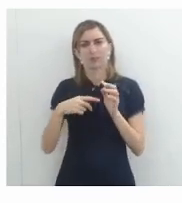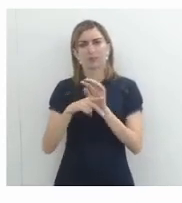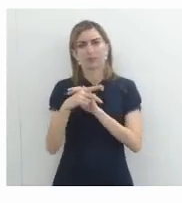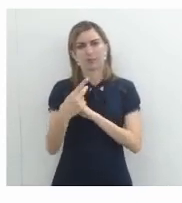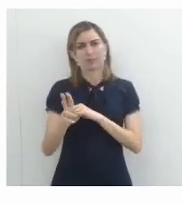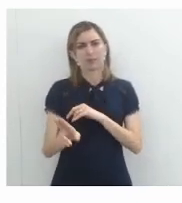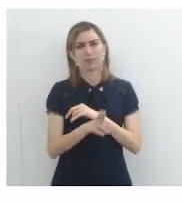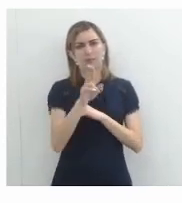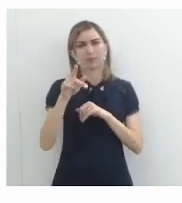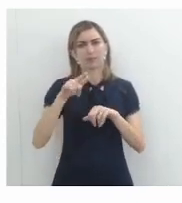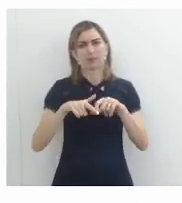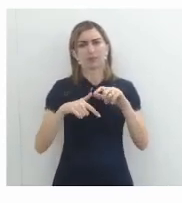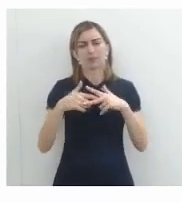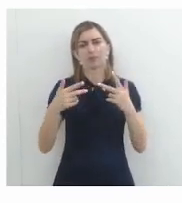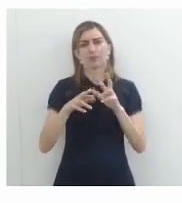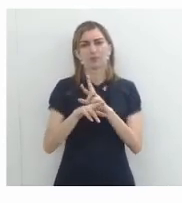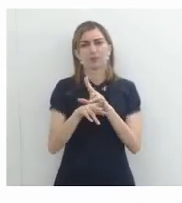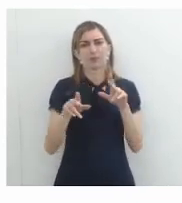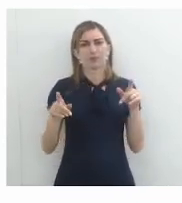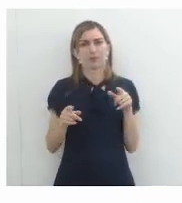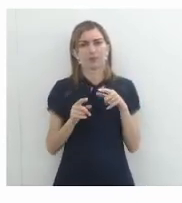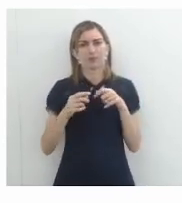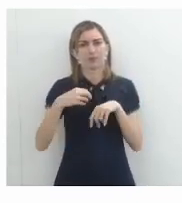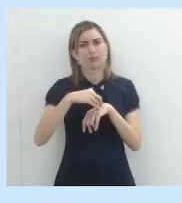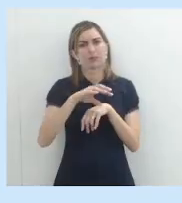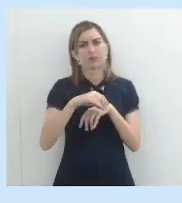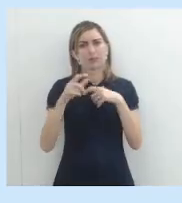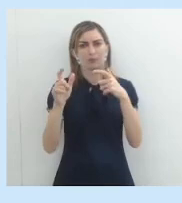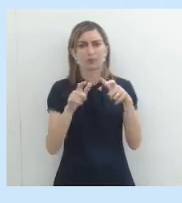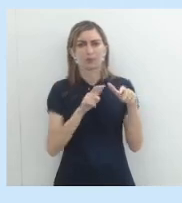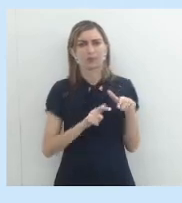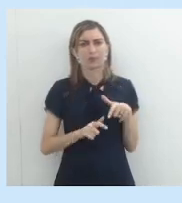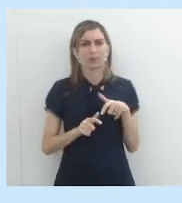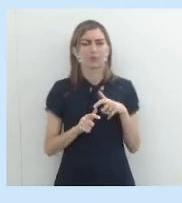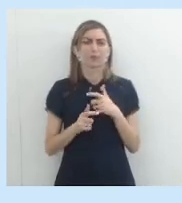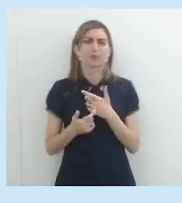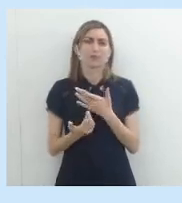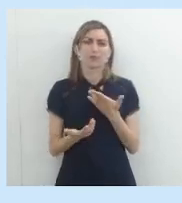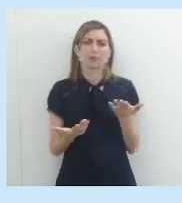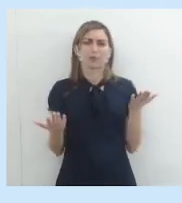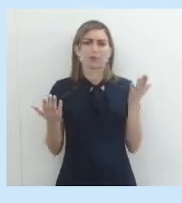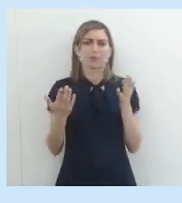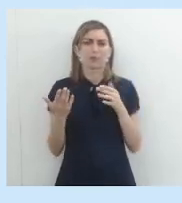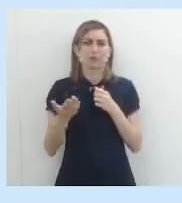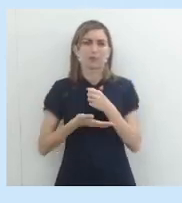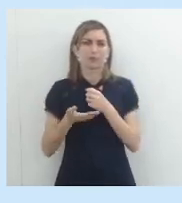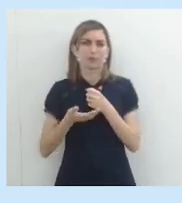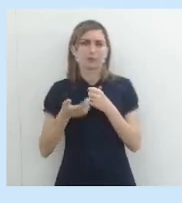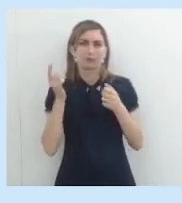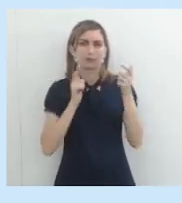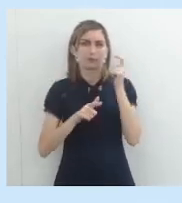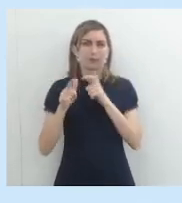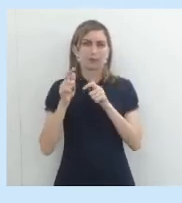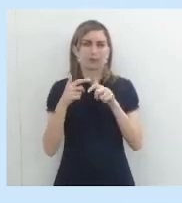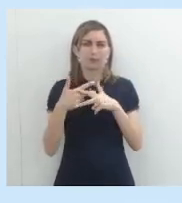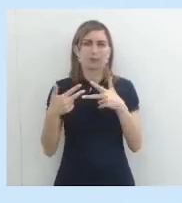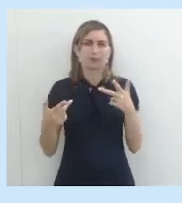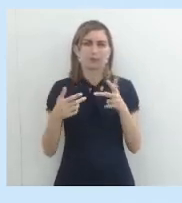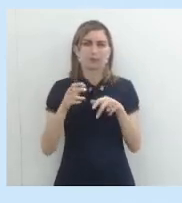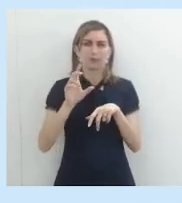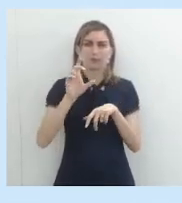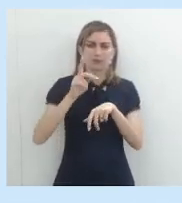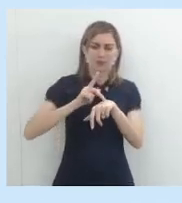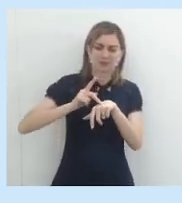uso de materiais diferentes, disponíveis em cada região. Então, basicamente, eles conseguiam as cores através do carvão, né, a